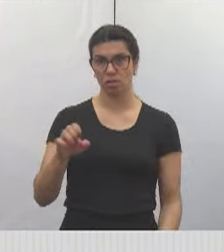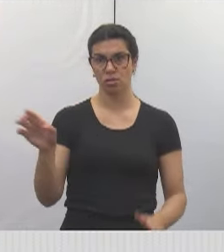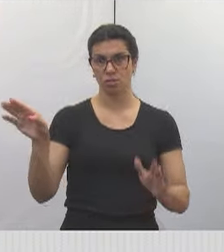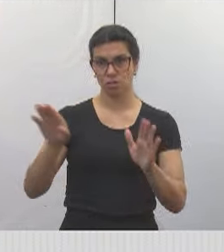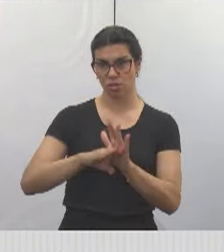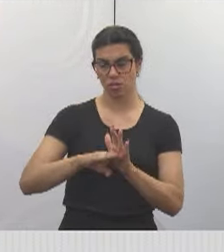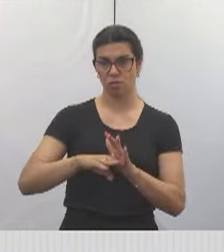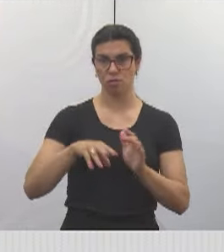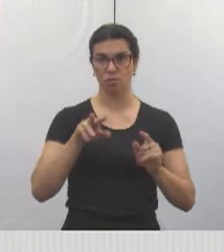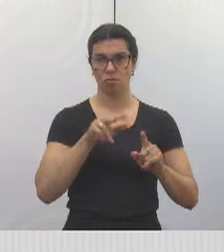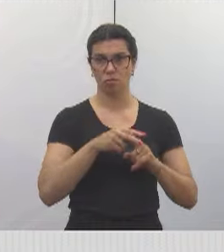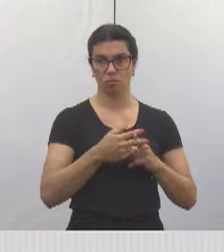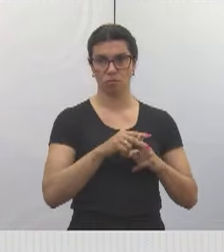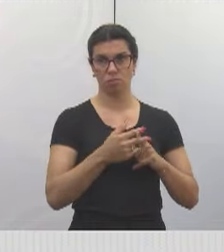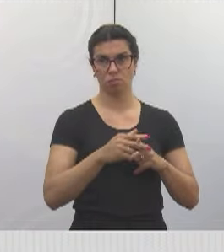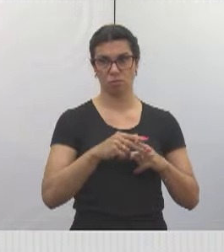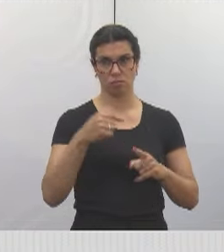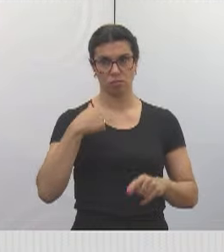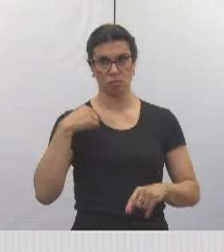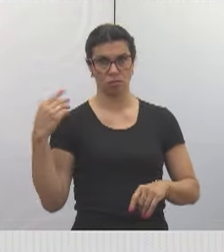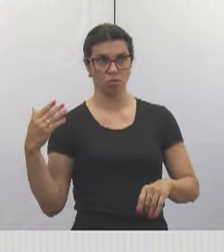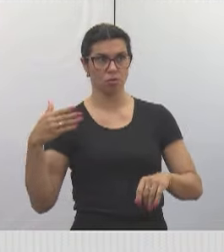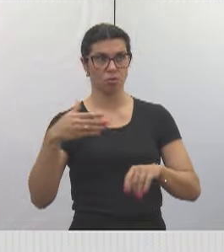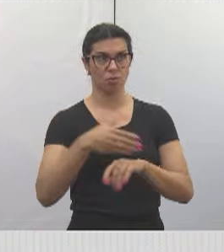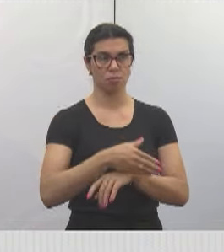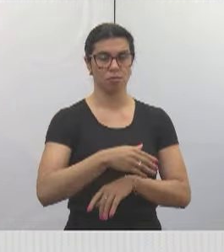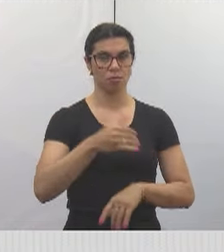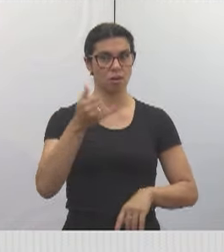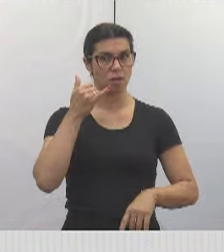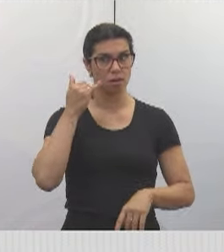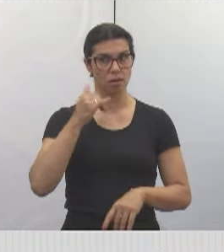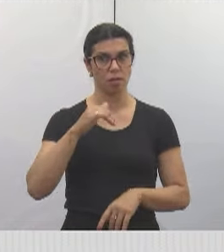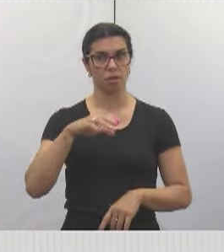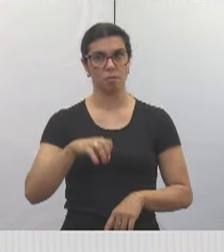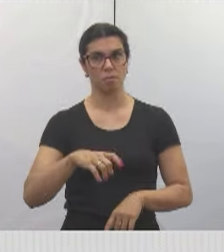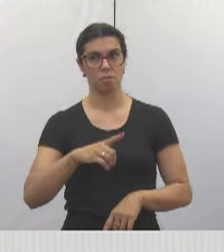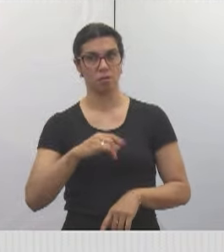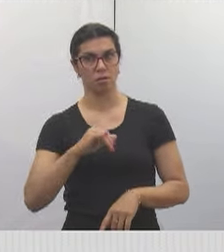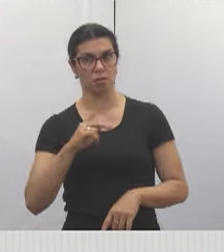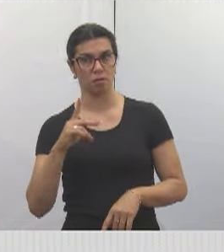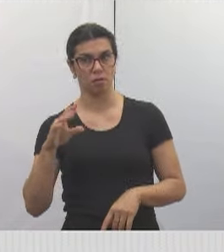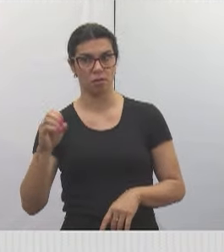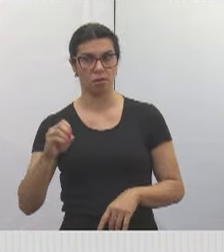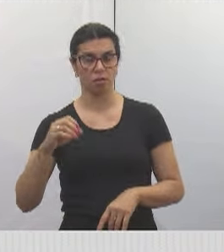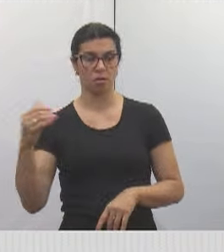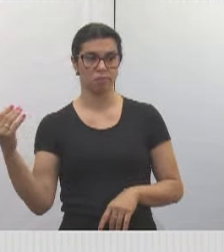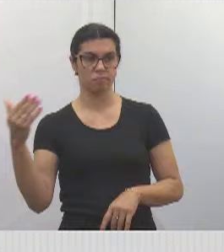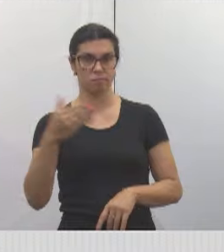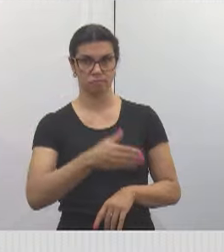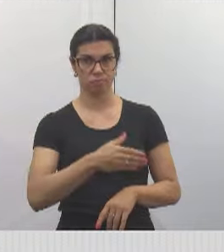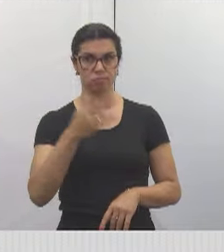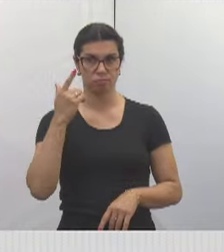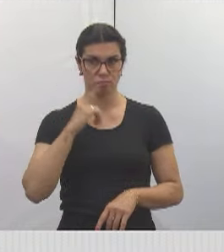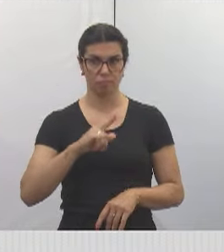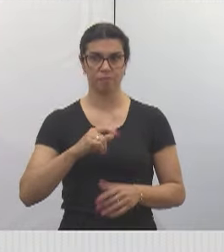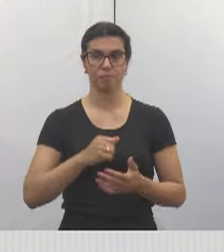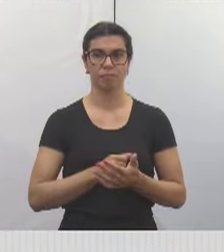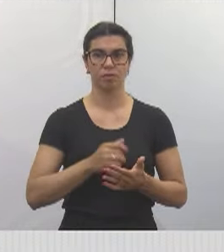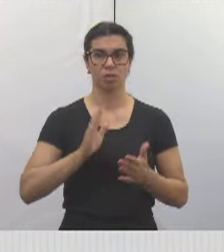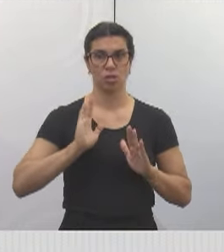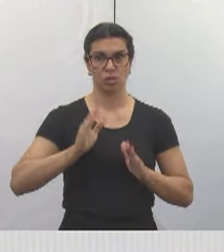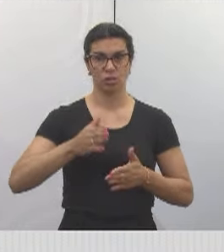nesse local. Mandaram chamar lá, estive lá e liguei para o Éder. O Éder falou, já estou indo aí. Já foi lá, já desentupiu, no mesmo